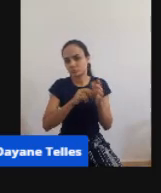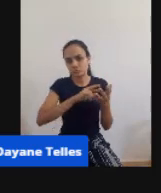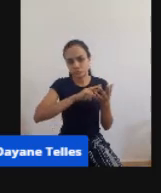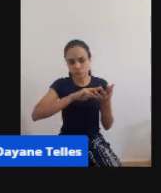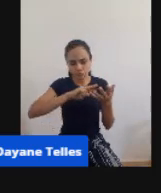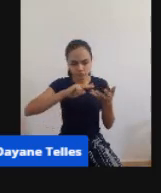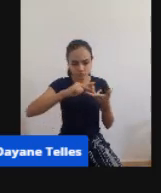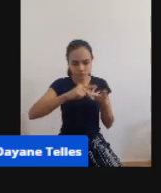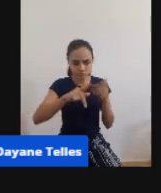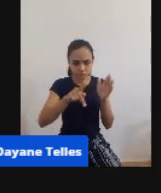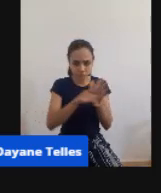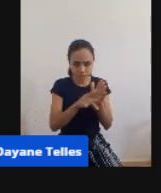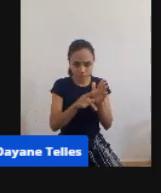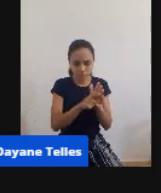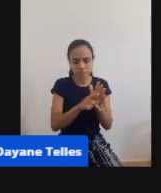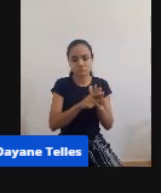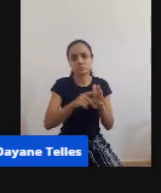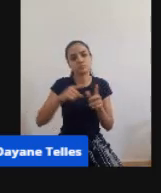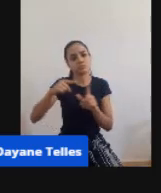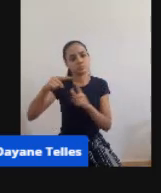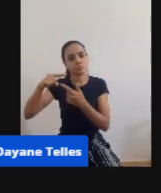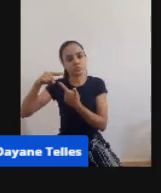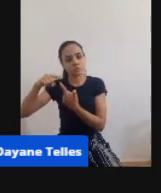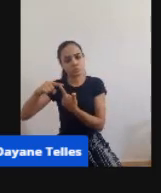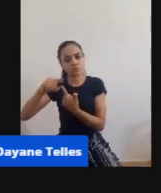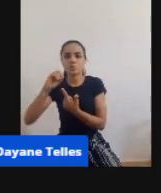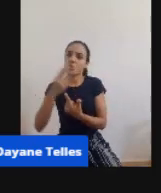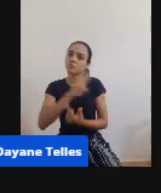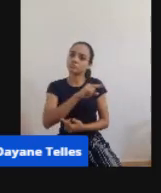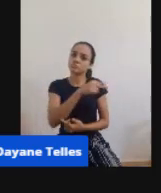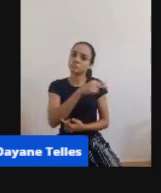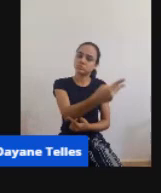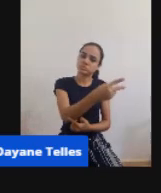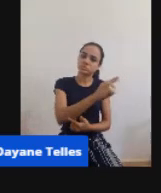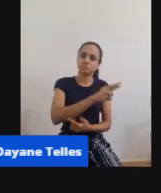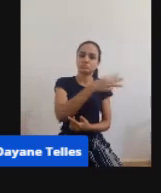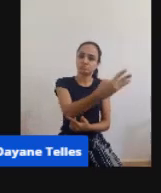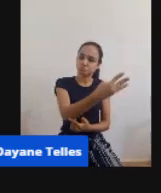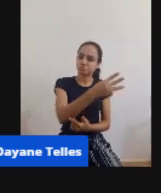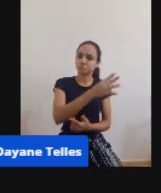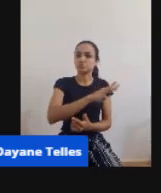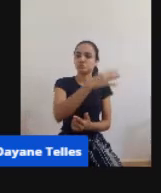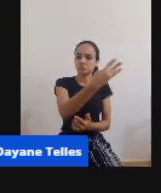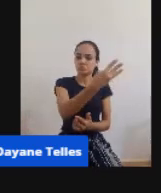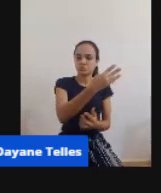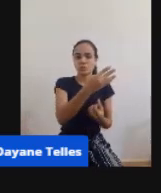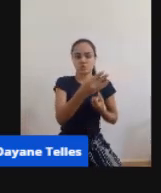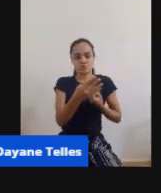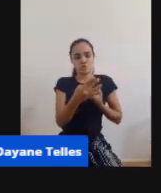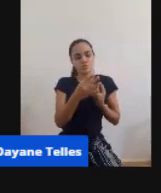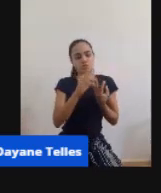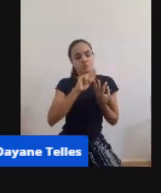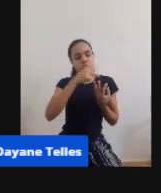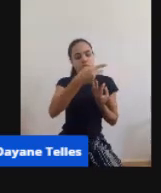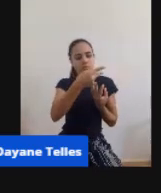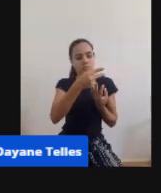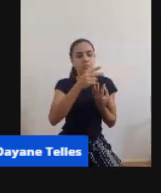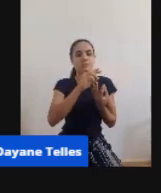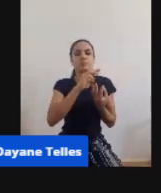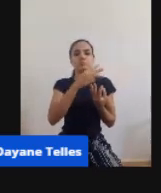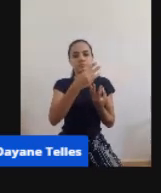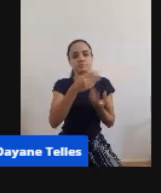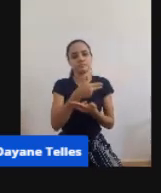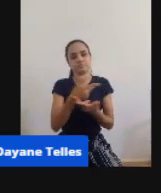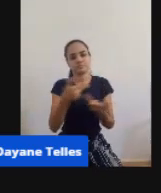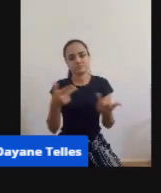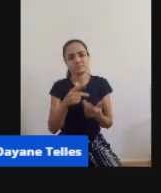Observe as informações sobre as 5 rodadas realizadas por Carlos e Mariana e apresente em cada rodada